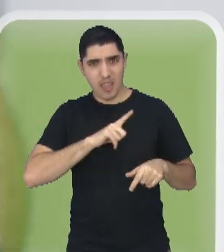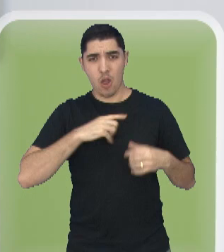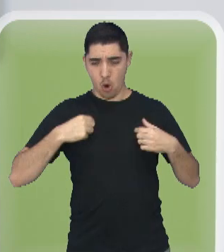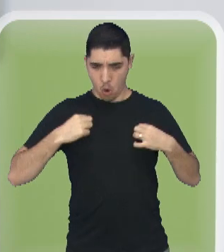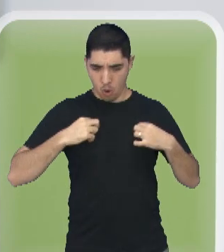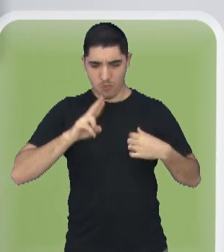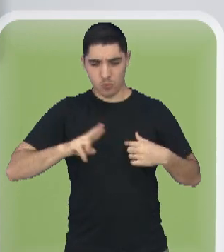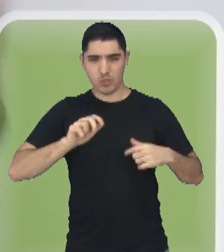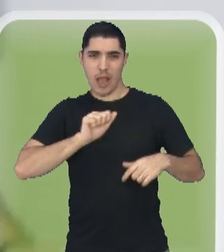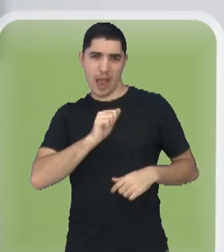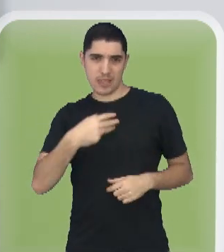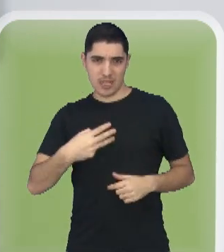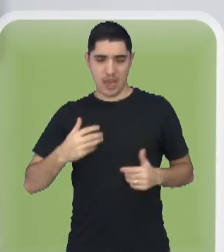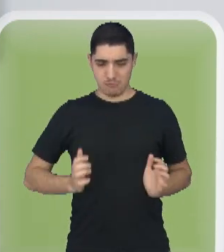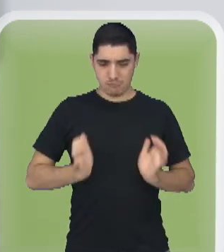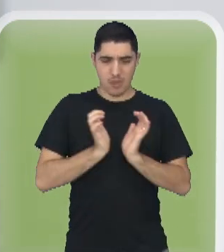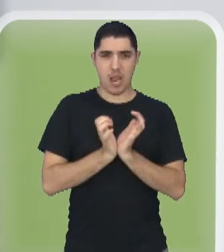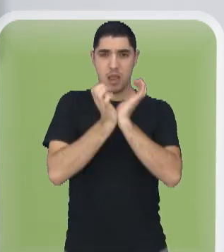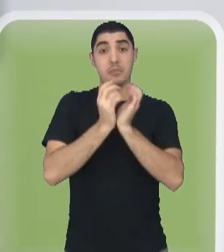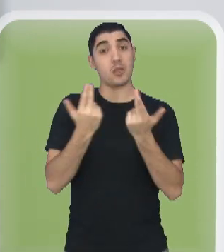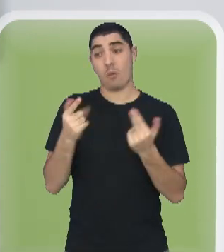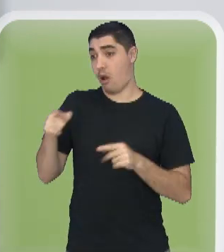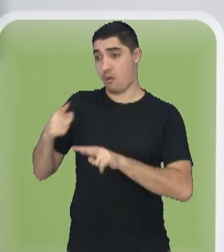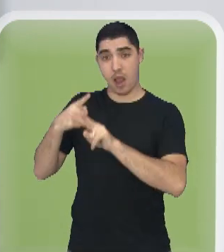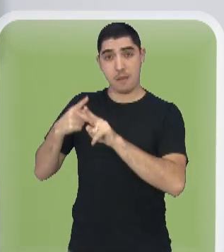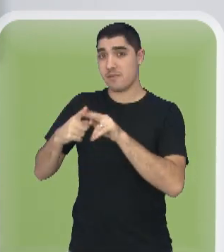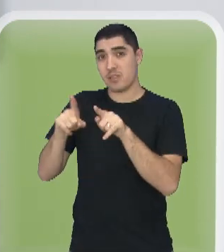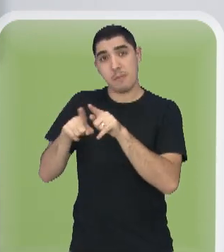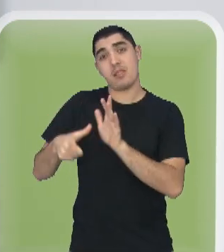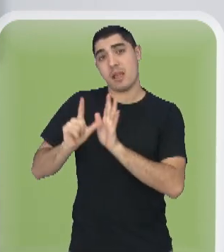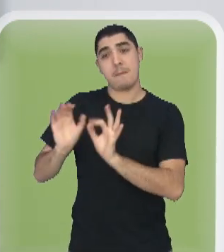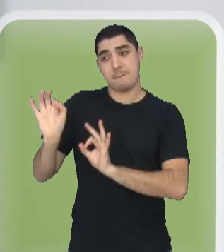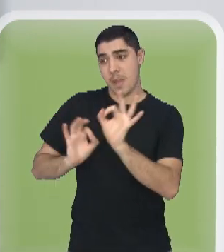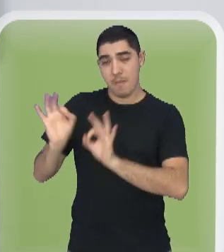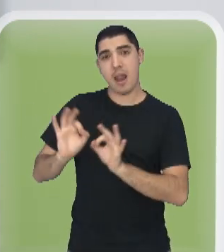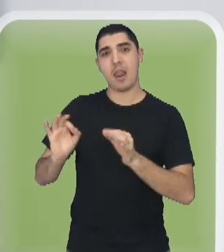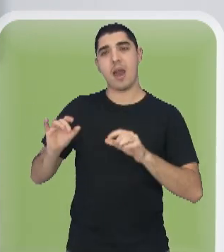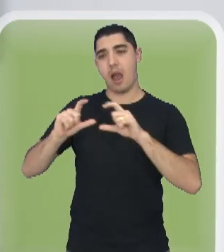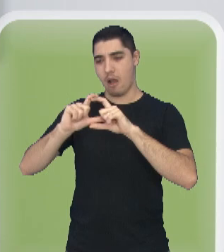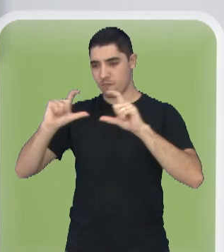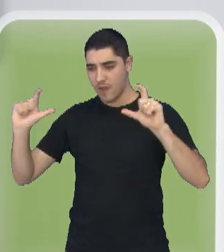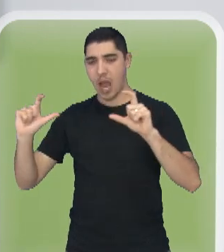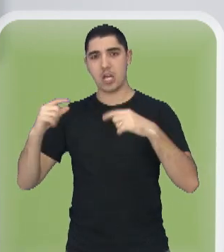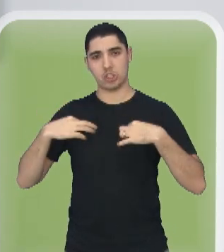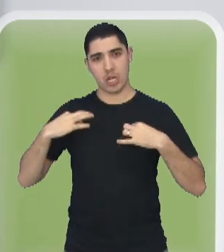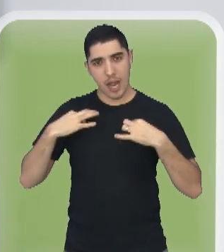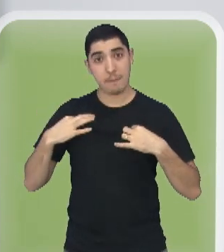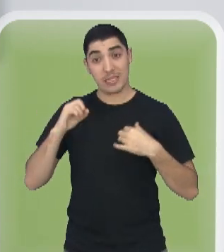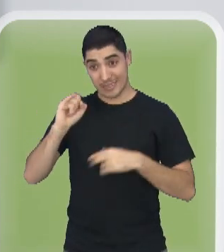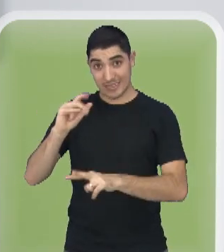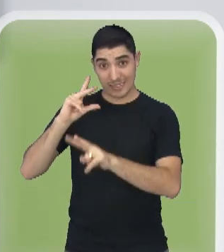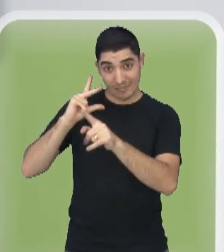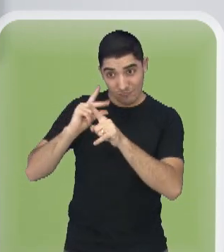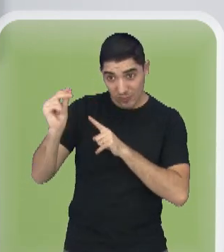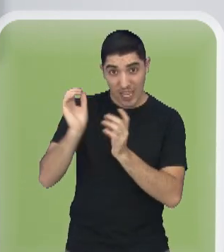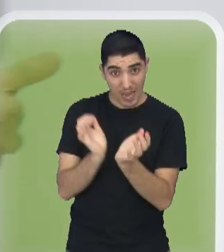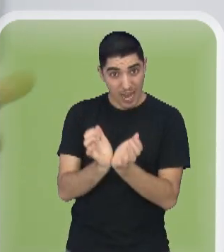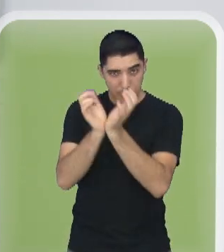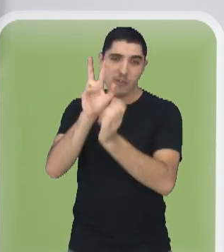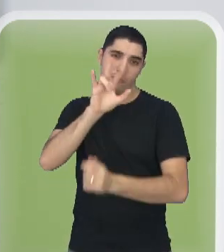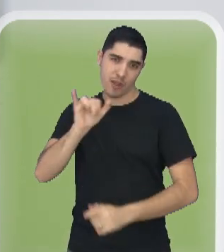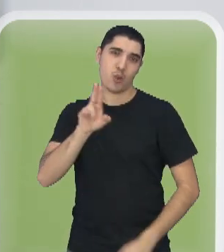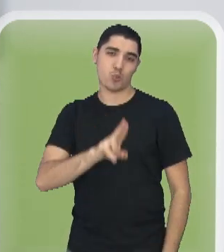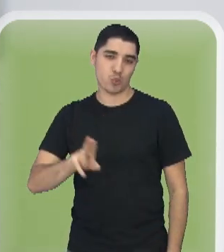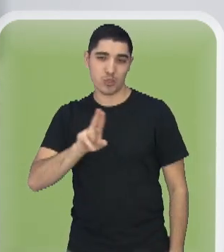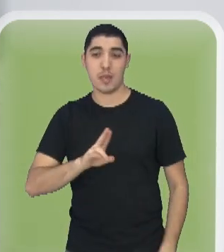Série A3. Assim como o Capivariano também já tem preparada a faixa, a camisa, que se for campeão vai usar. O